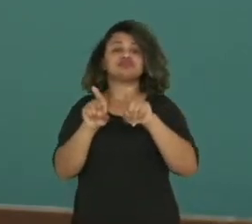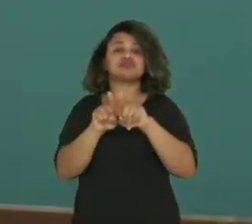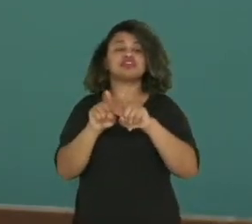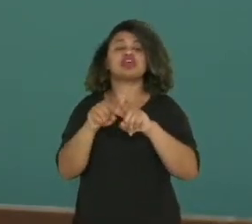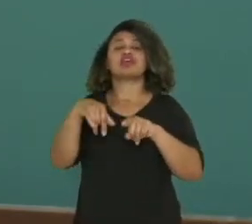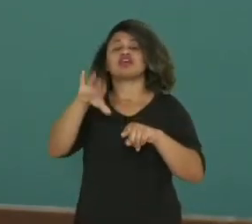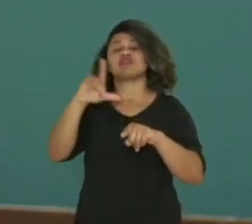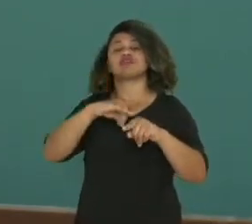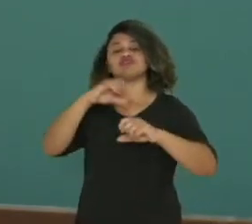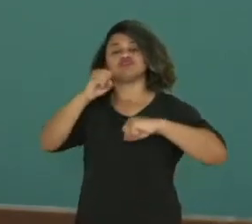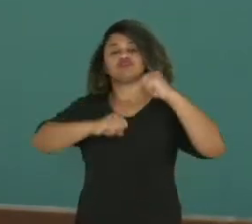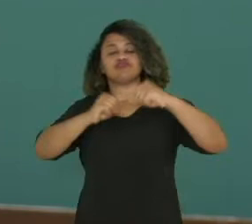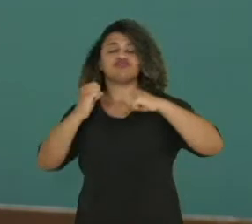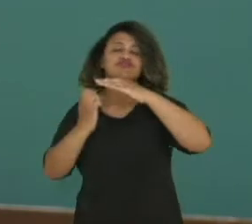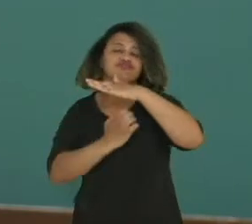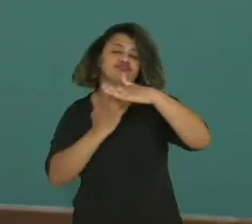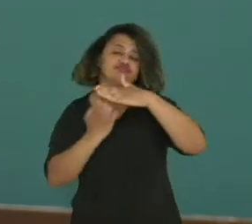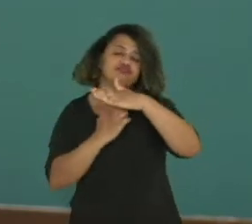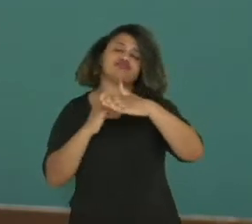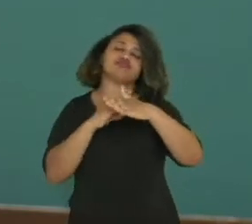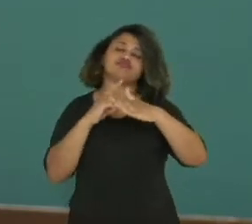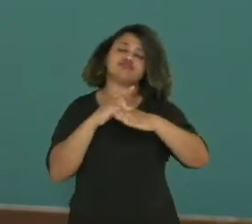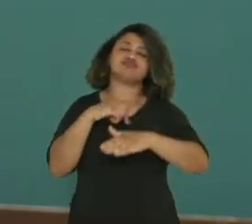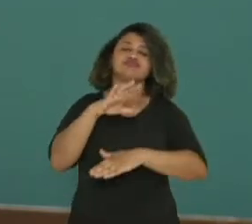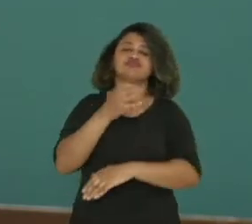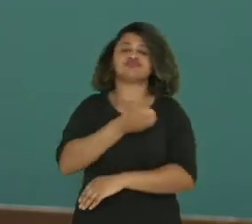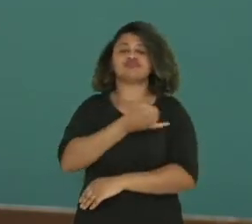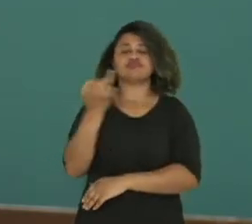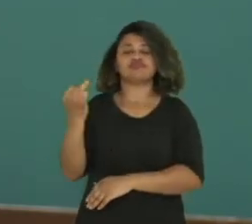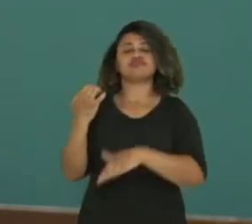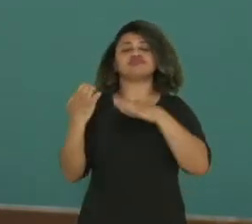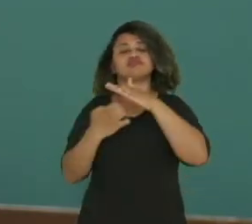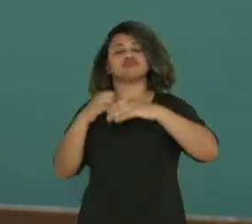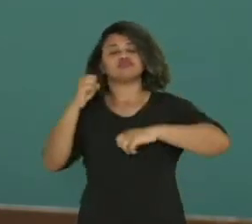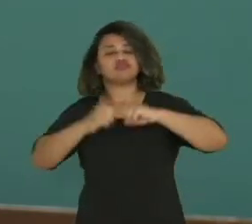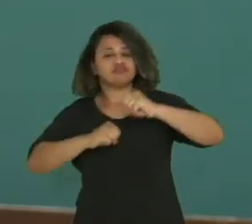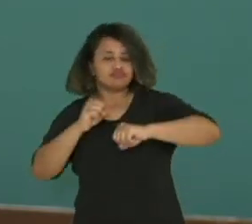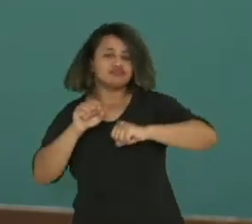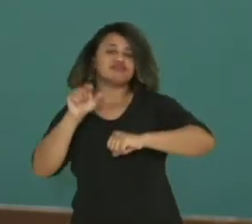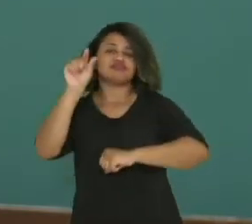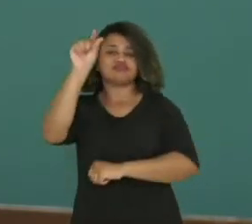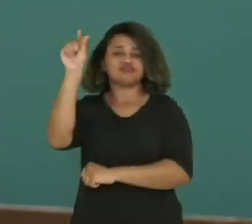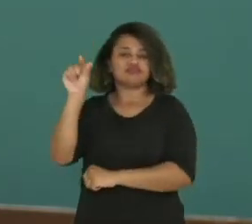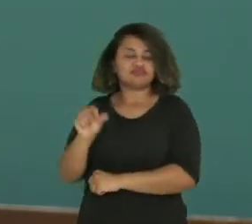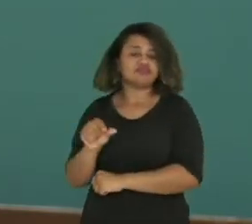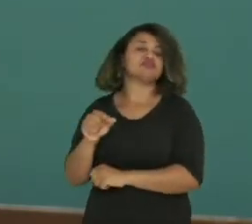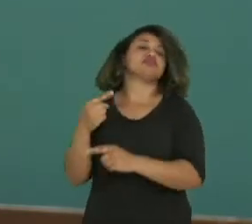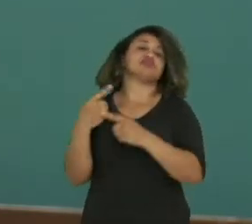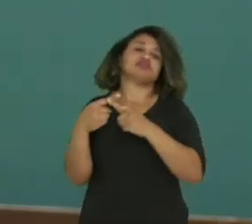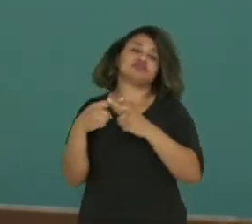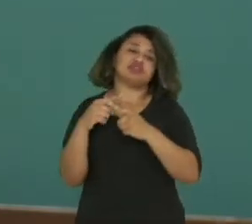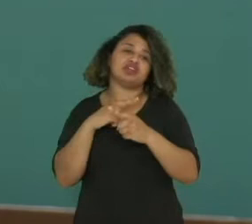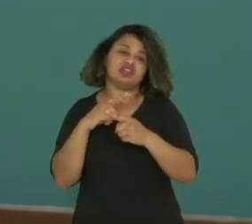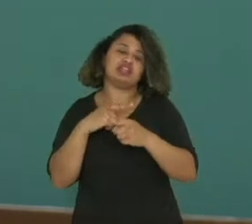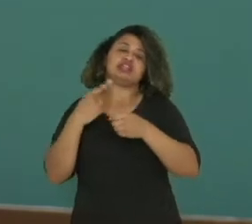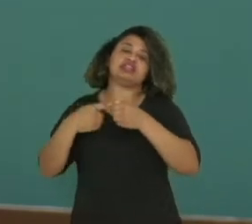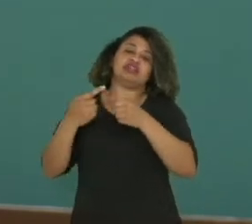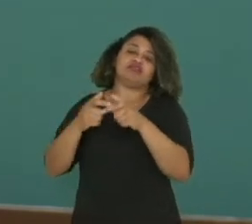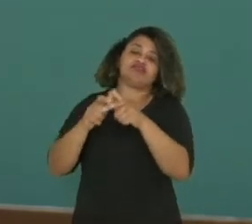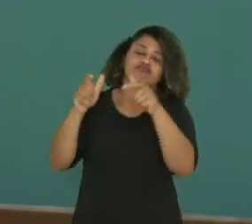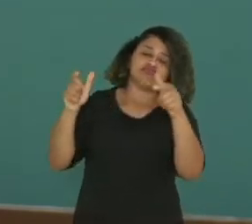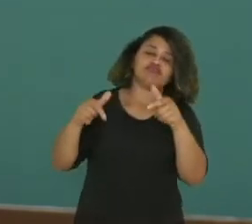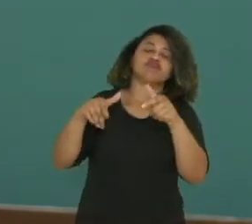mais industrializada, que tem a maior quantidade de indústrias, né? Por ter ali as maiores cidades, ser a